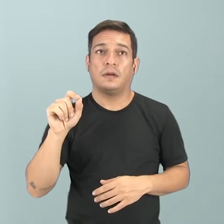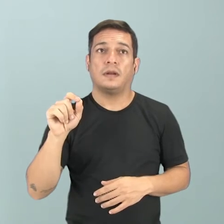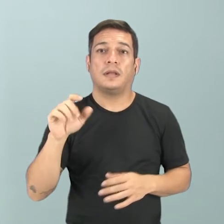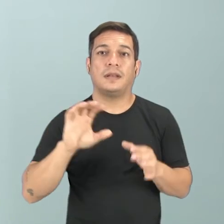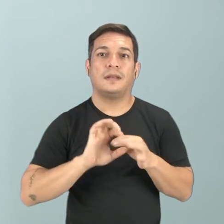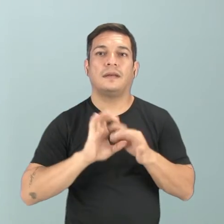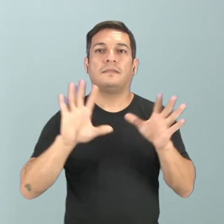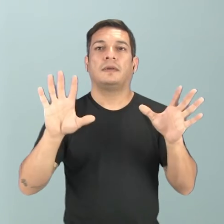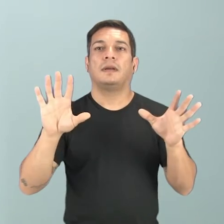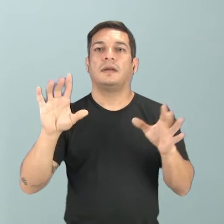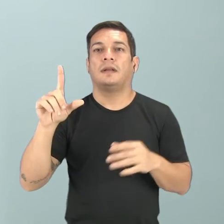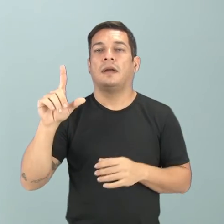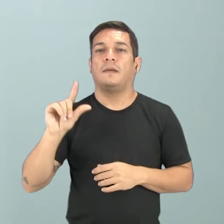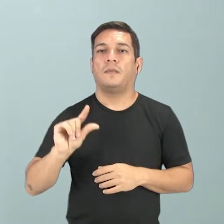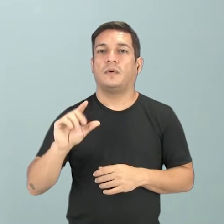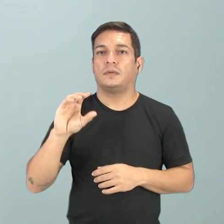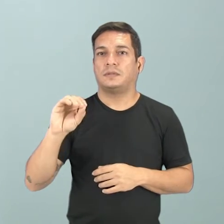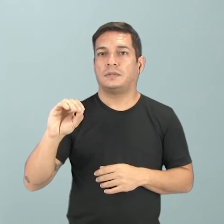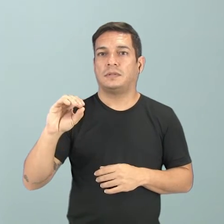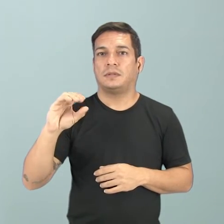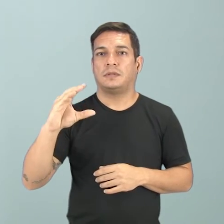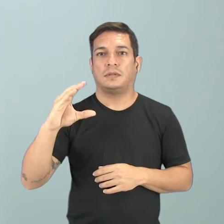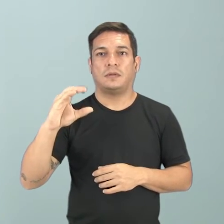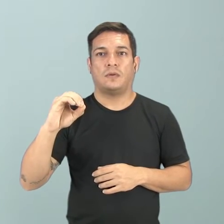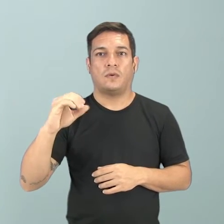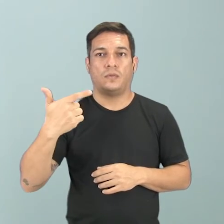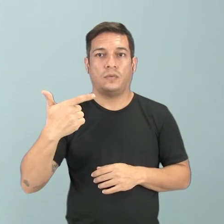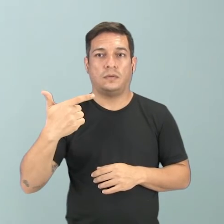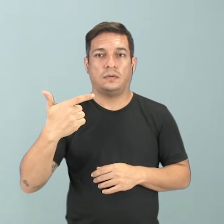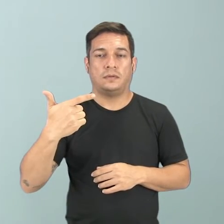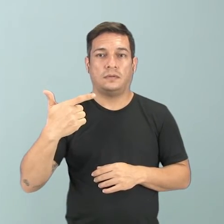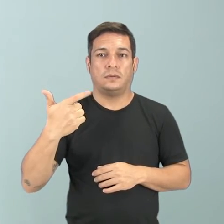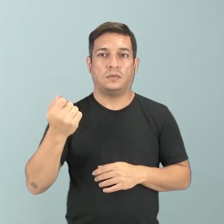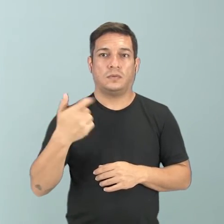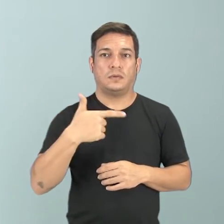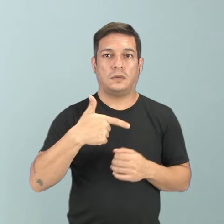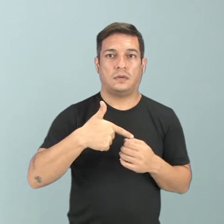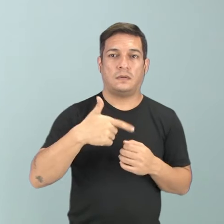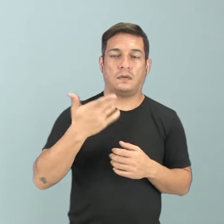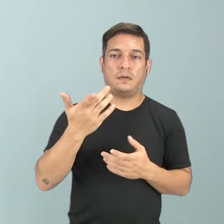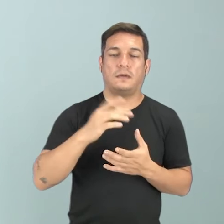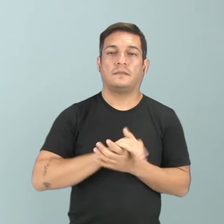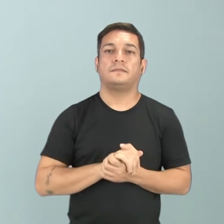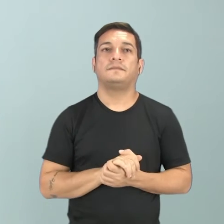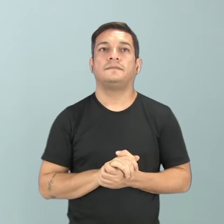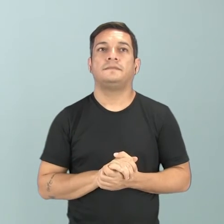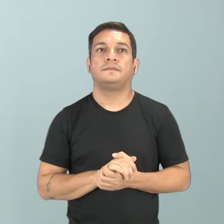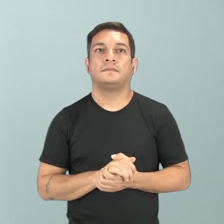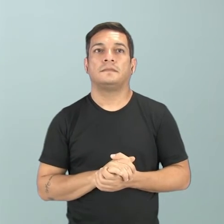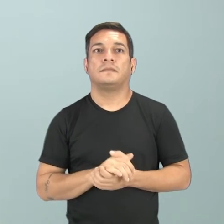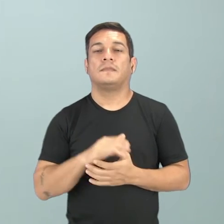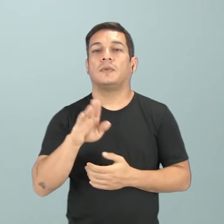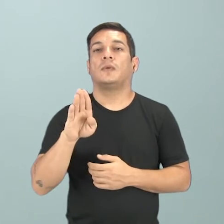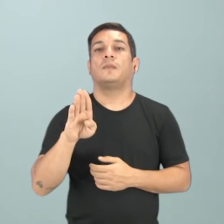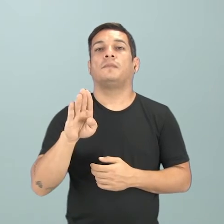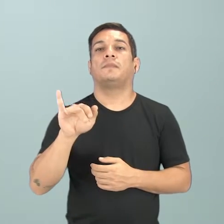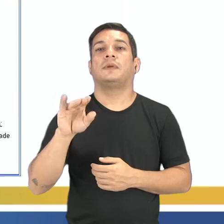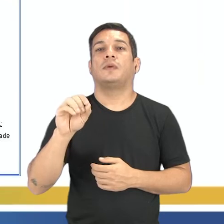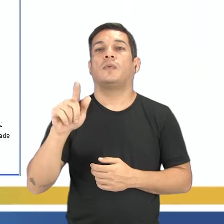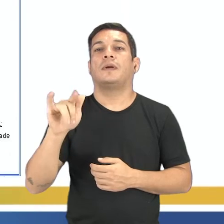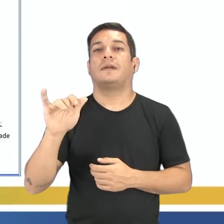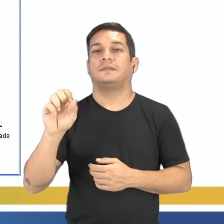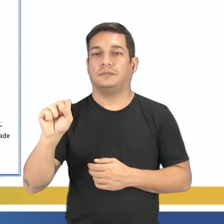ele libera menos CO2 do que os combustíveis fósseis, então tem uma grande vantagem. Nós